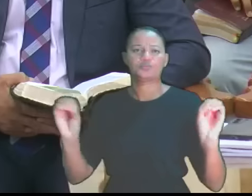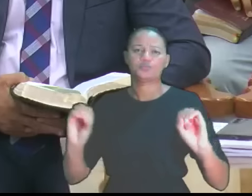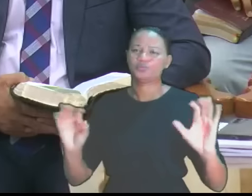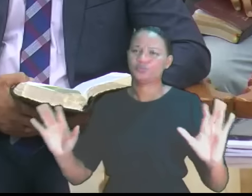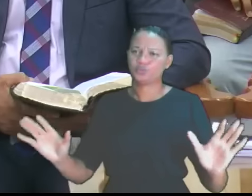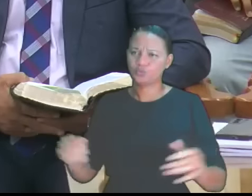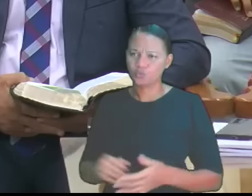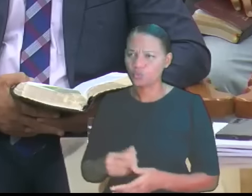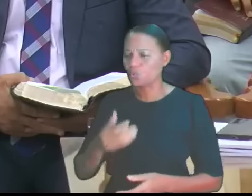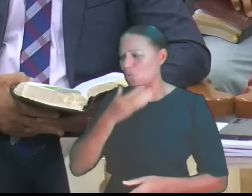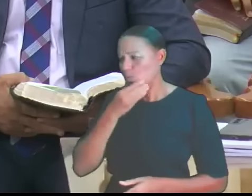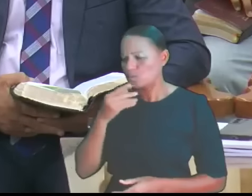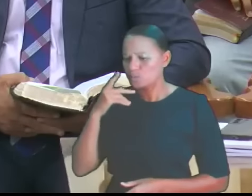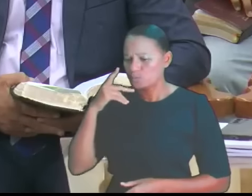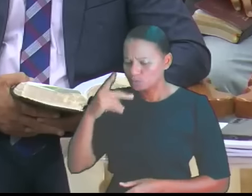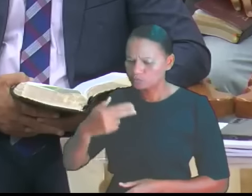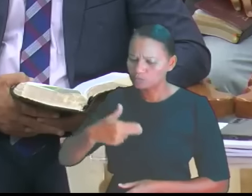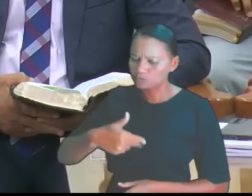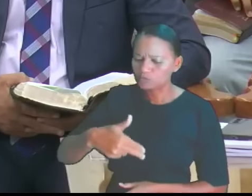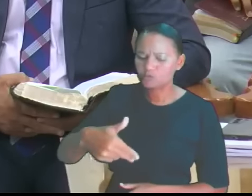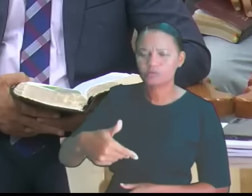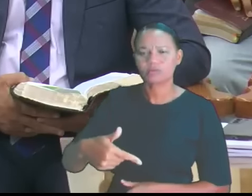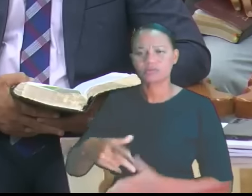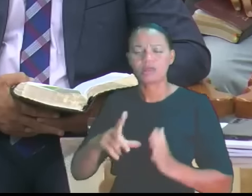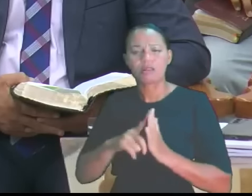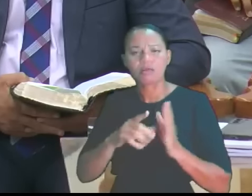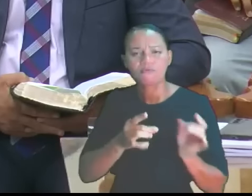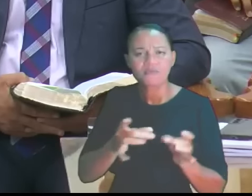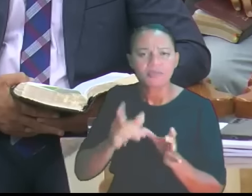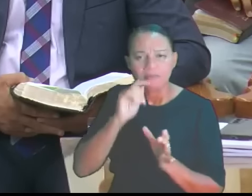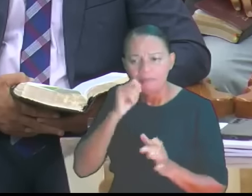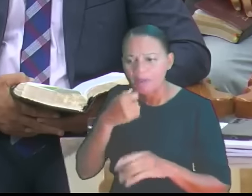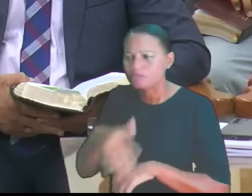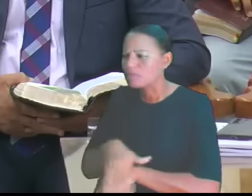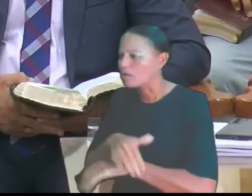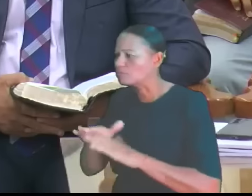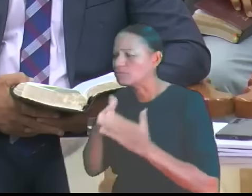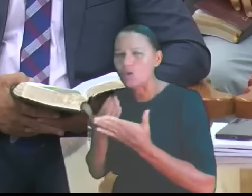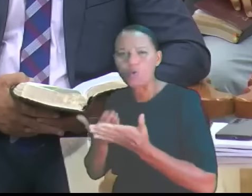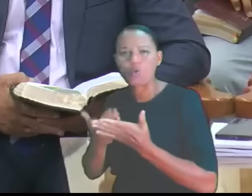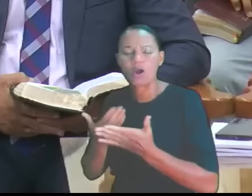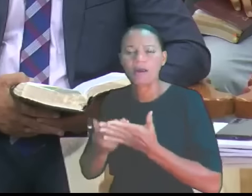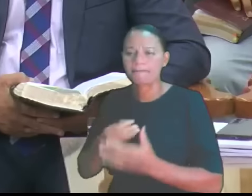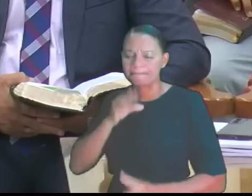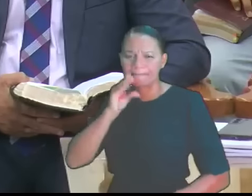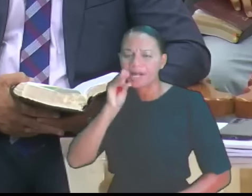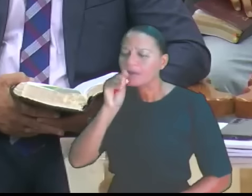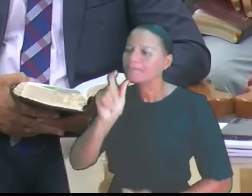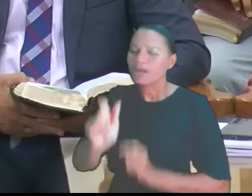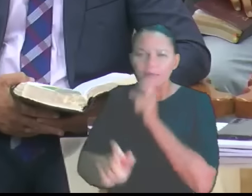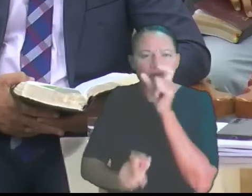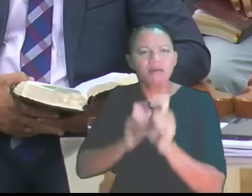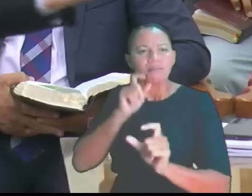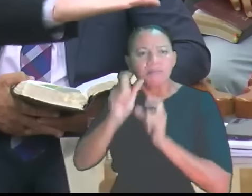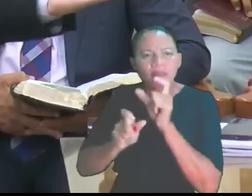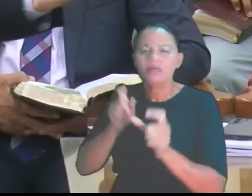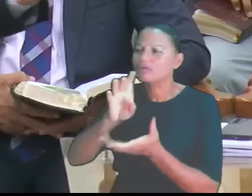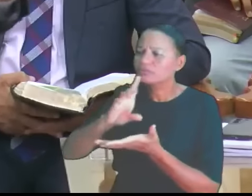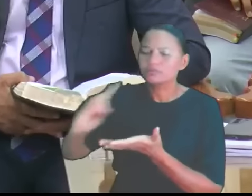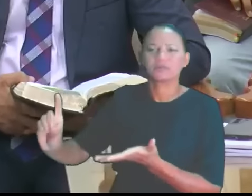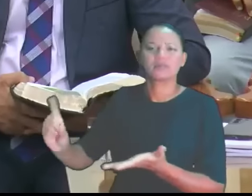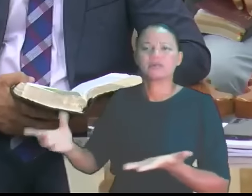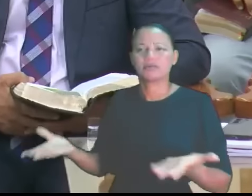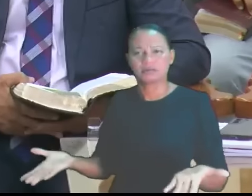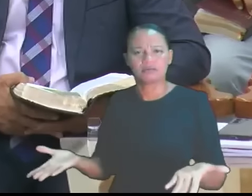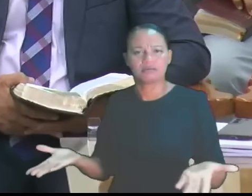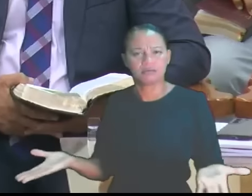Quem é profeta quando sai na padaria, na escola, na rua. A hora que abrir a boca é palavra de Deus, palavra de Deus. Palavra, é profeta, irmão.